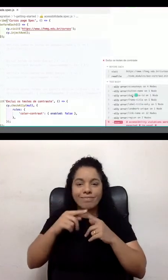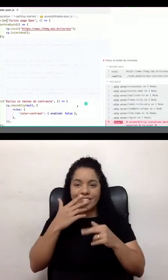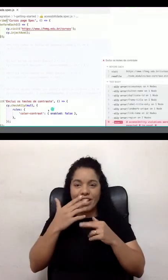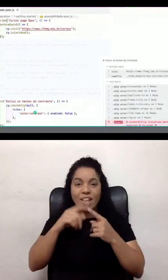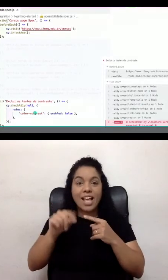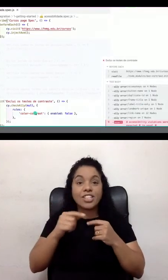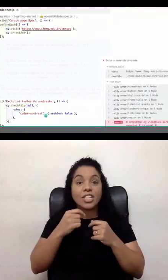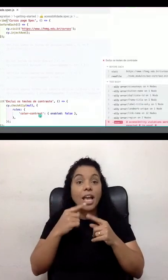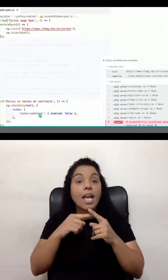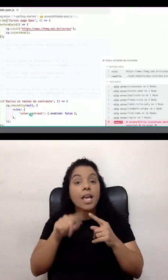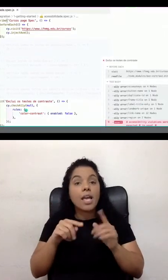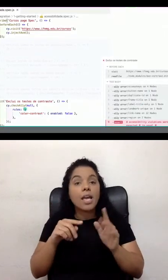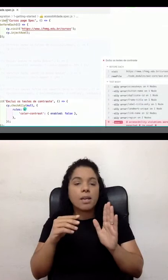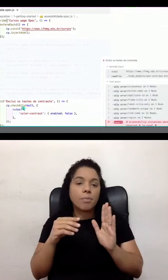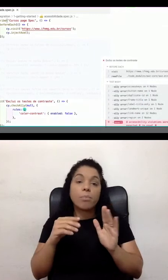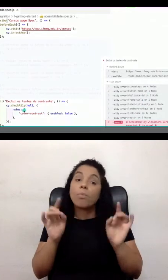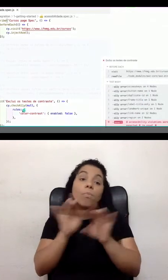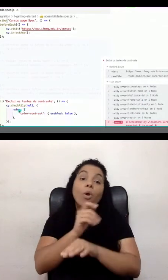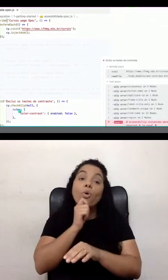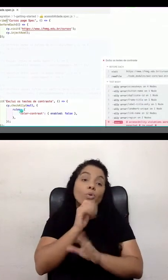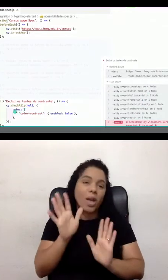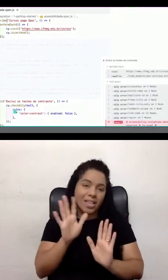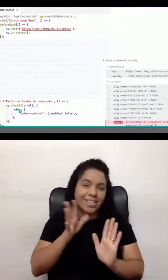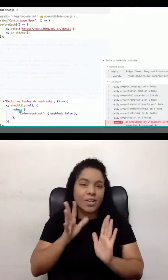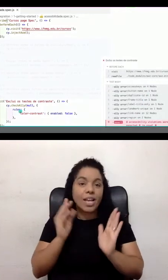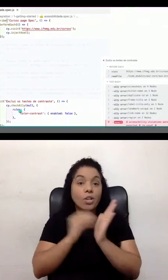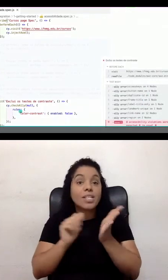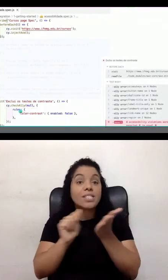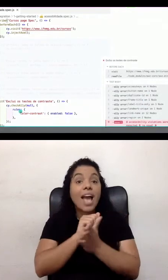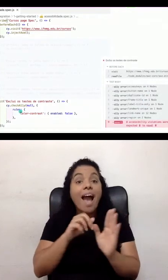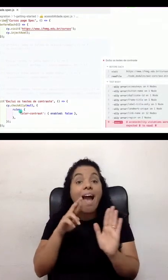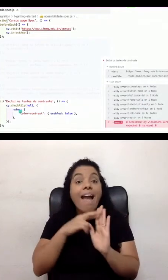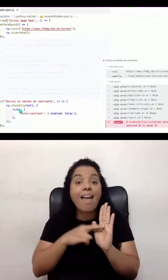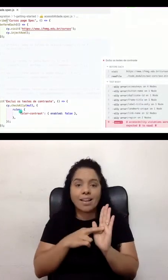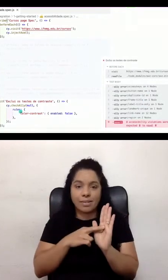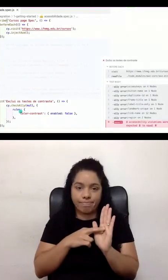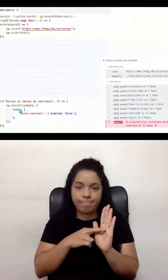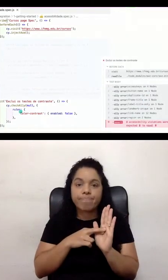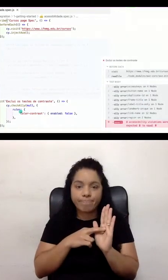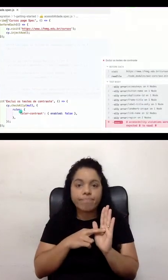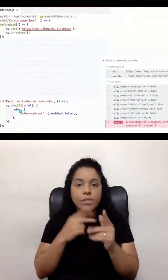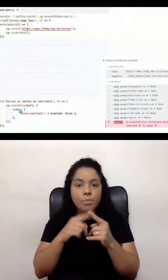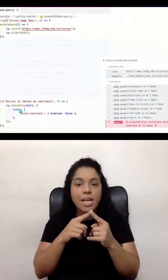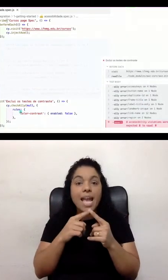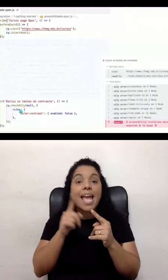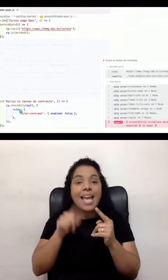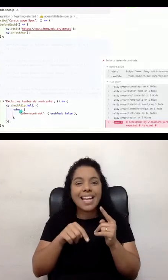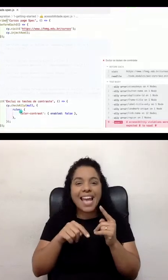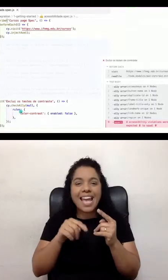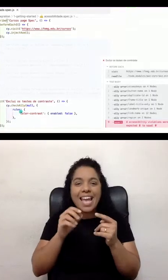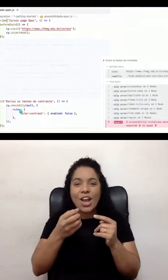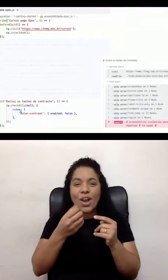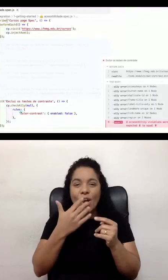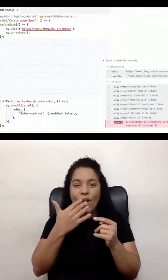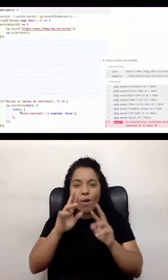Então, aqui eu coloco que eu quero excluir a regra, tá? Porque o contraste ele é uma regra, diferente